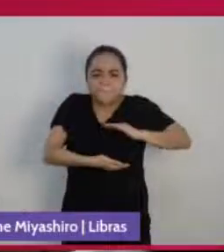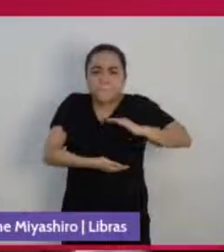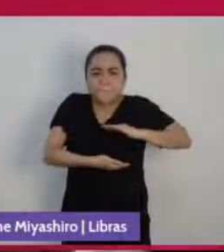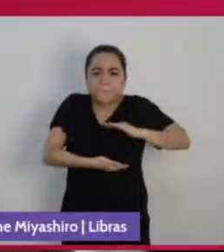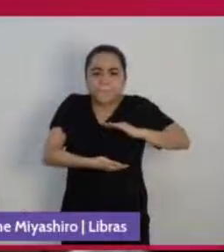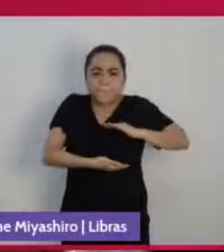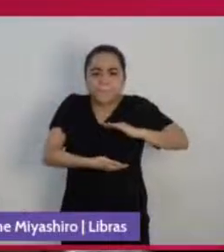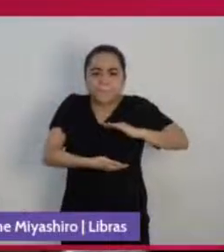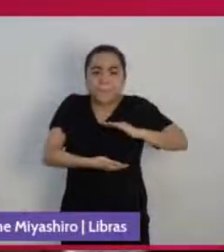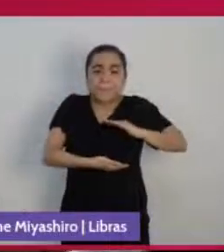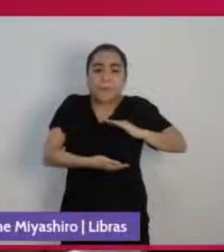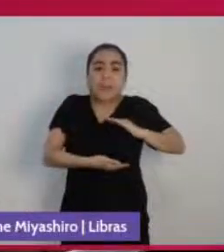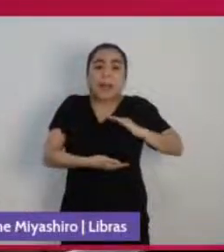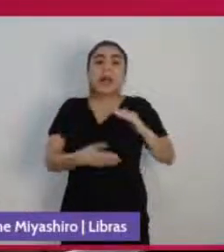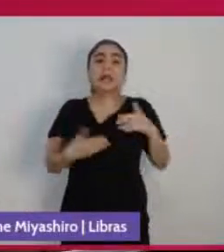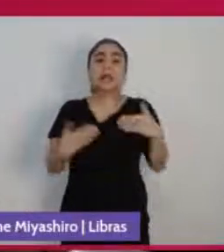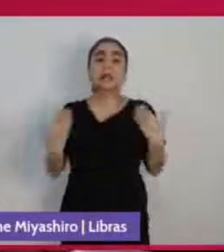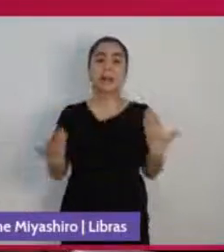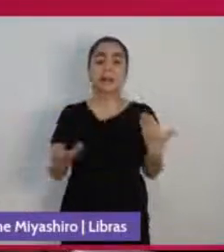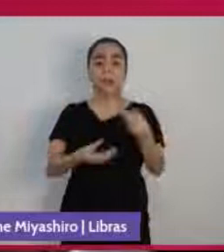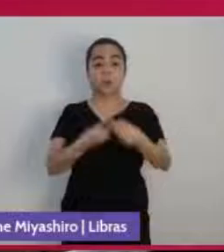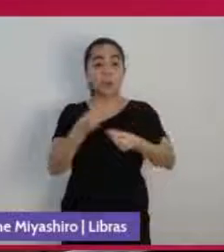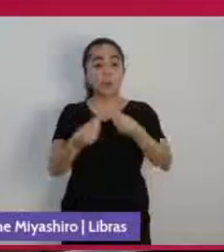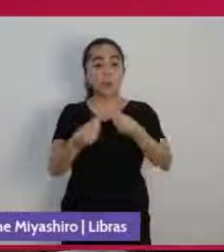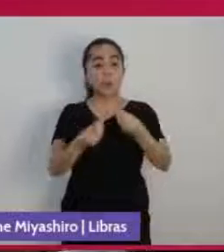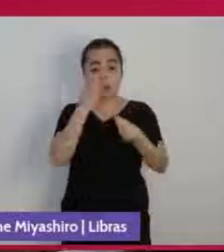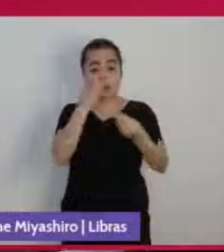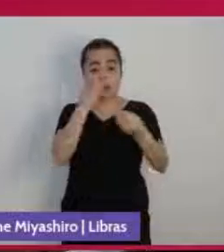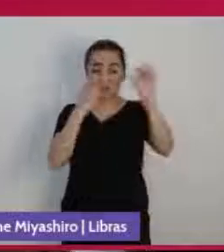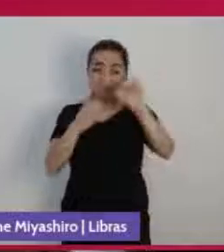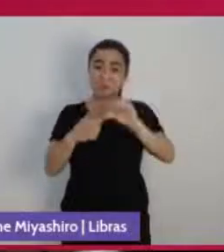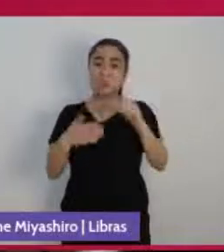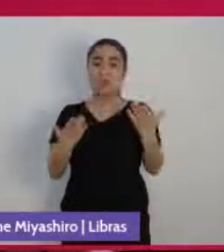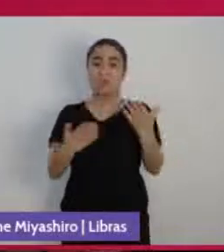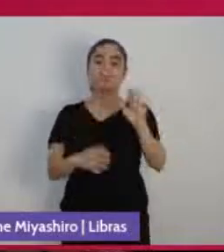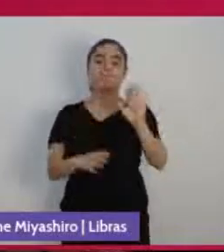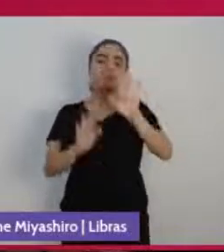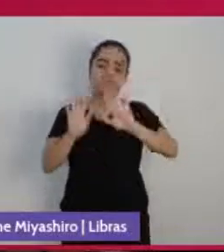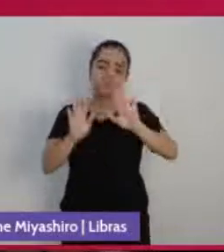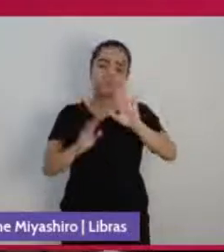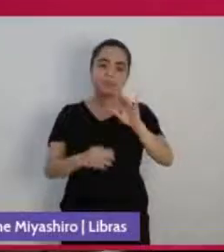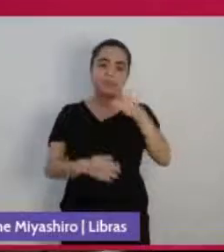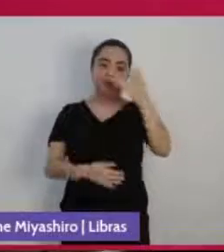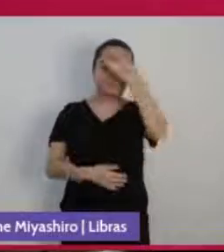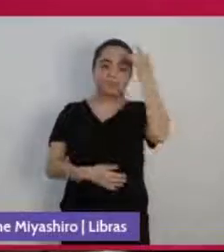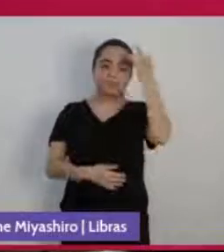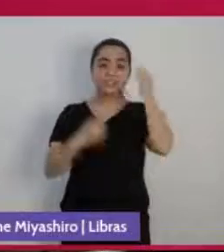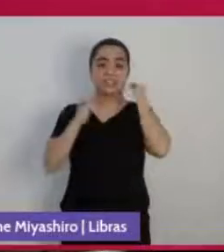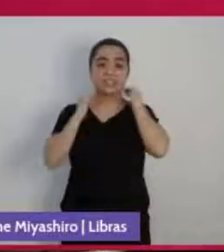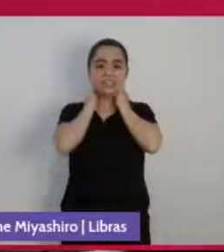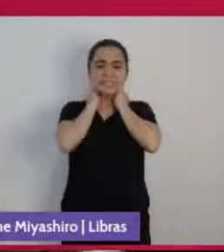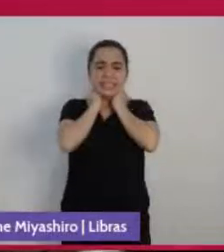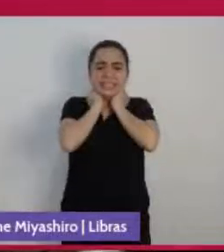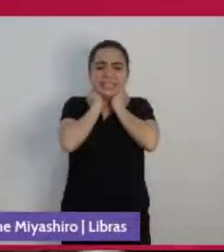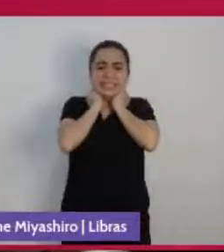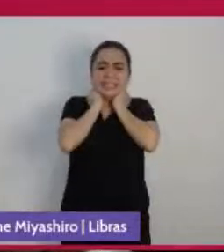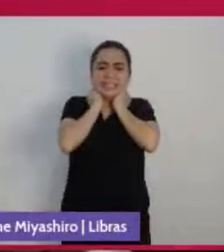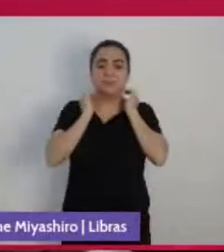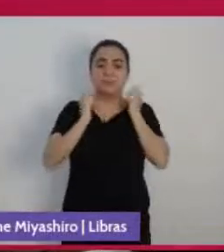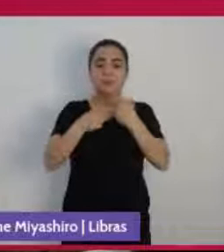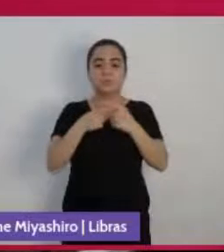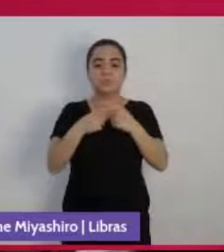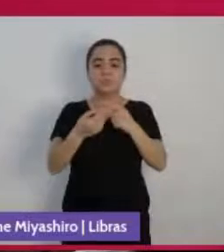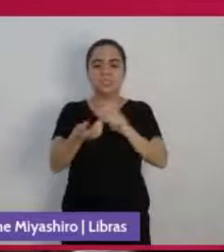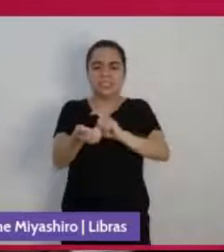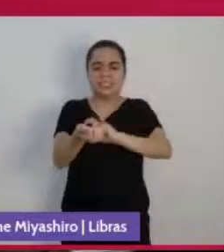tenso. E aí eu sempre dou o exemplo. Quem nunca ficou com o pescoço duro, aí veio alguém e falou